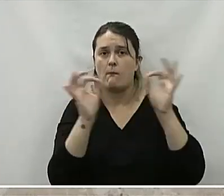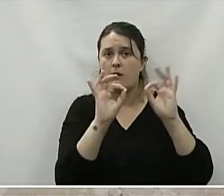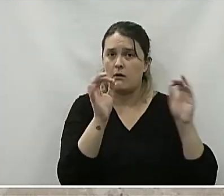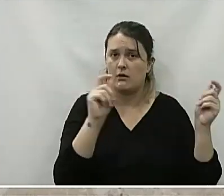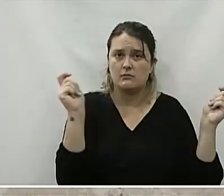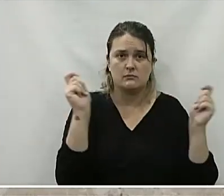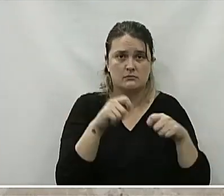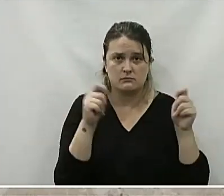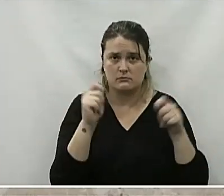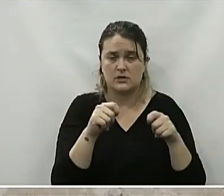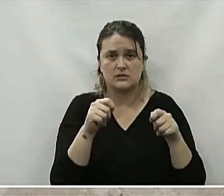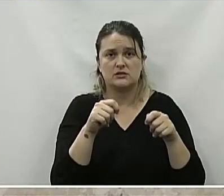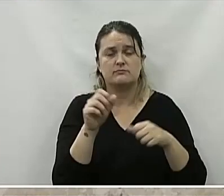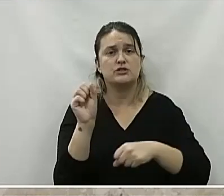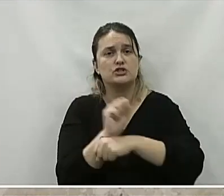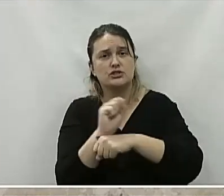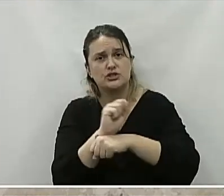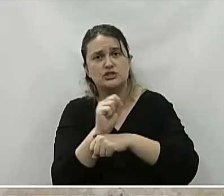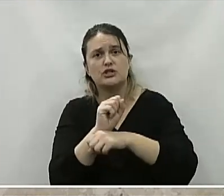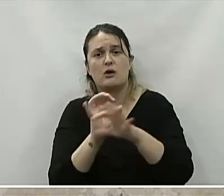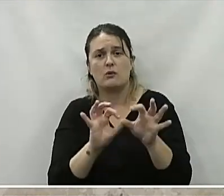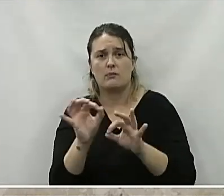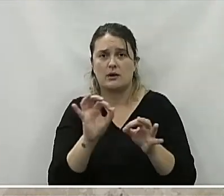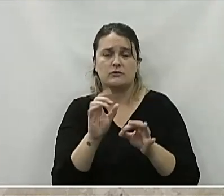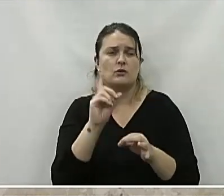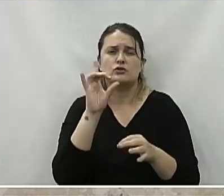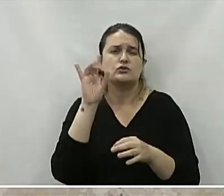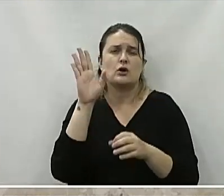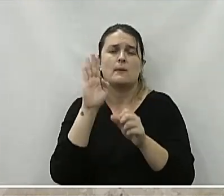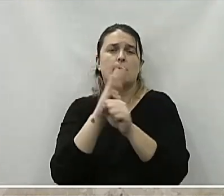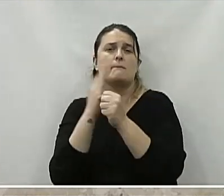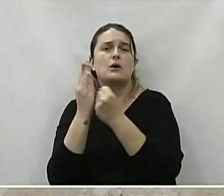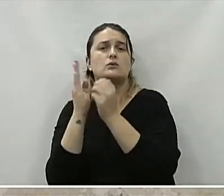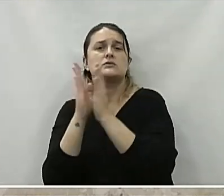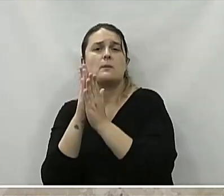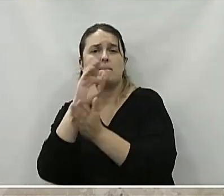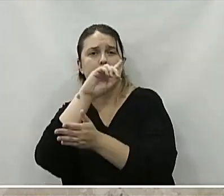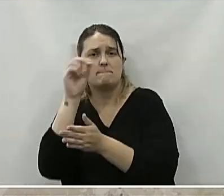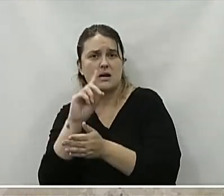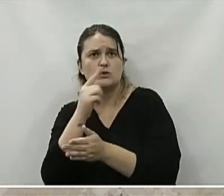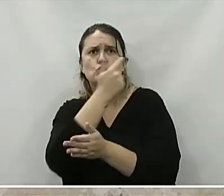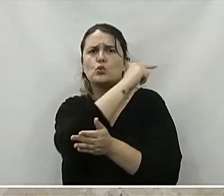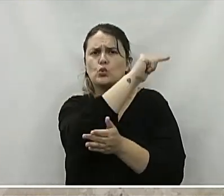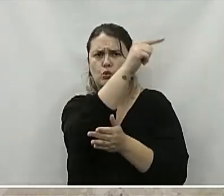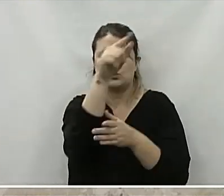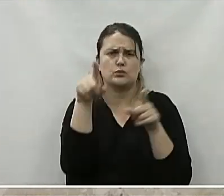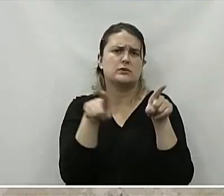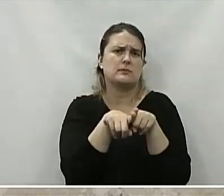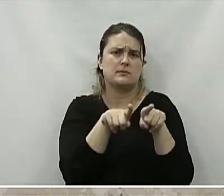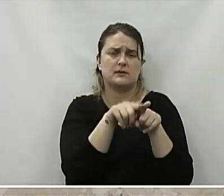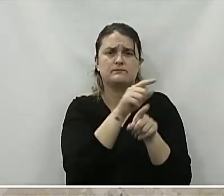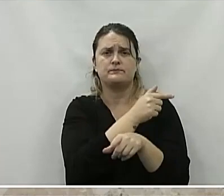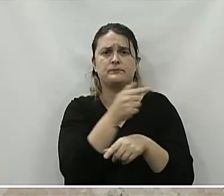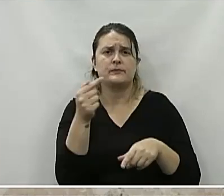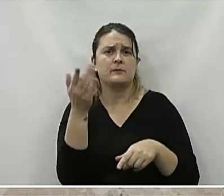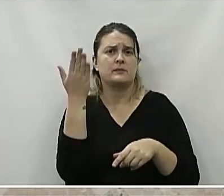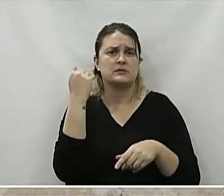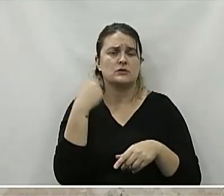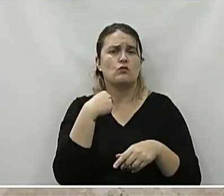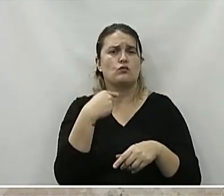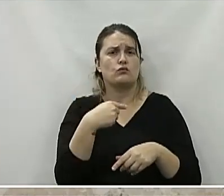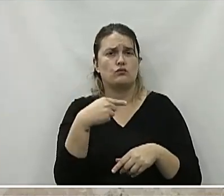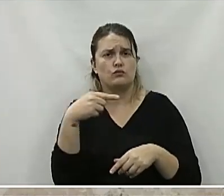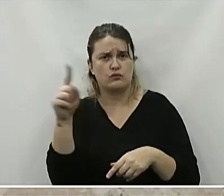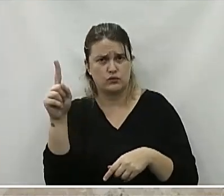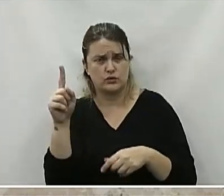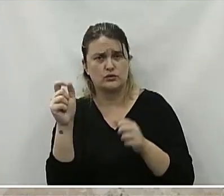condições de trafegabilidade, não apenas no bairro São Brás, mas em outros bairros também. Na semana passada, estive